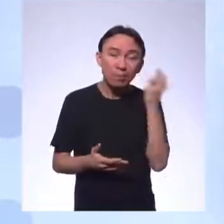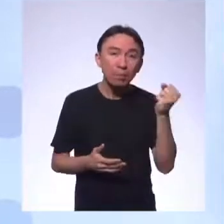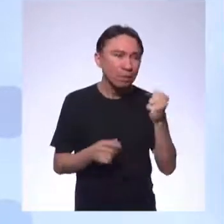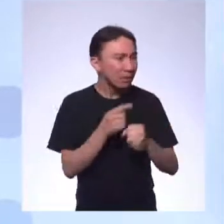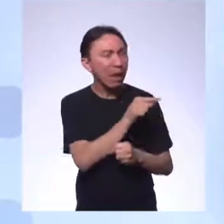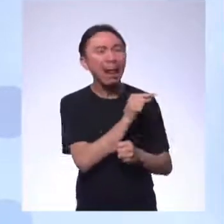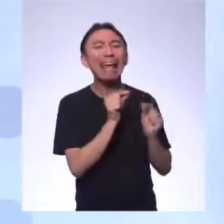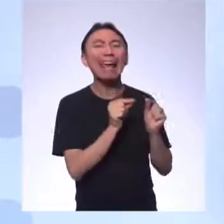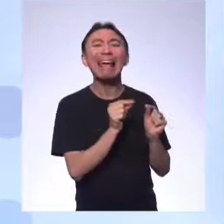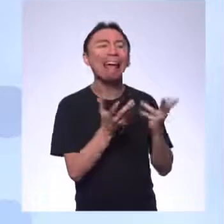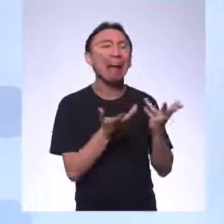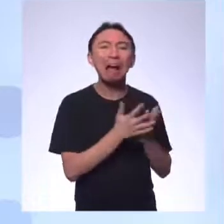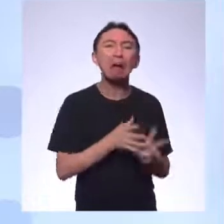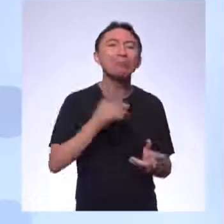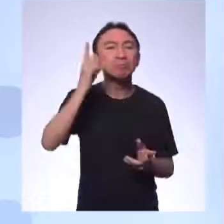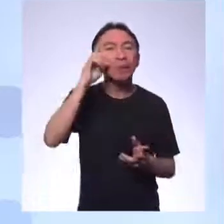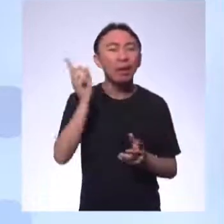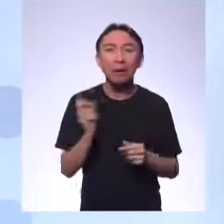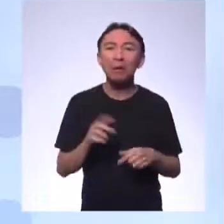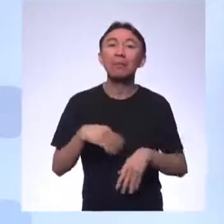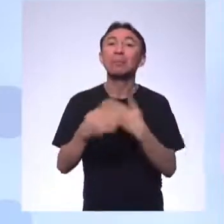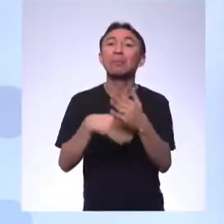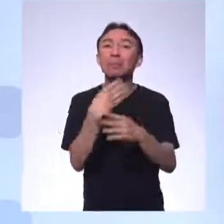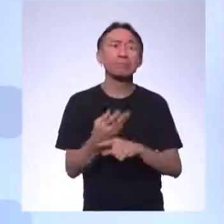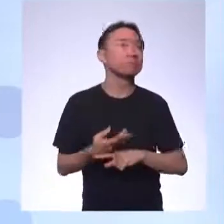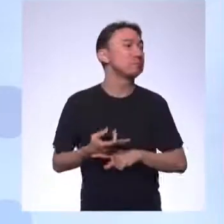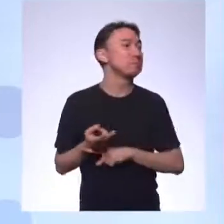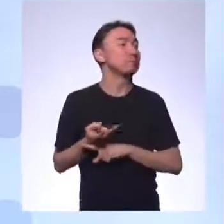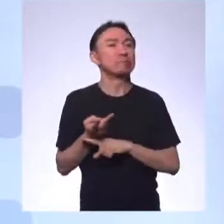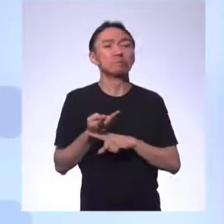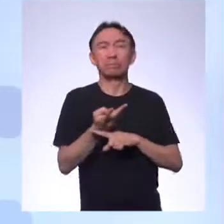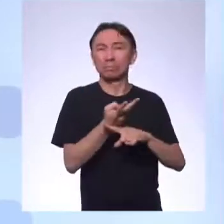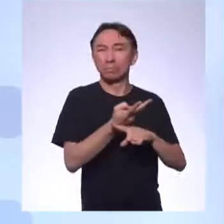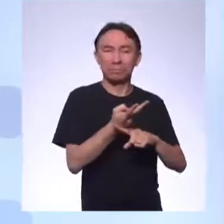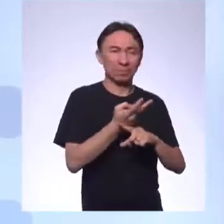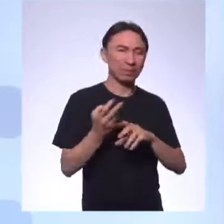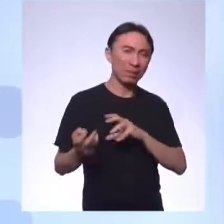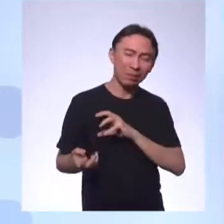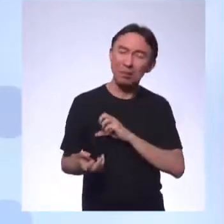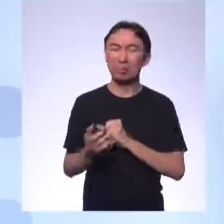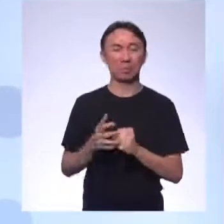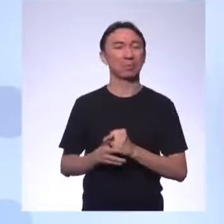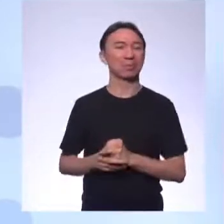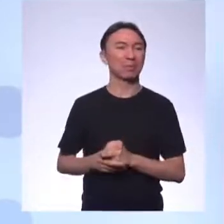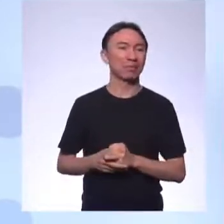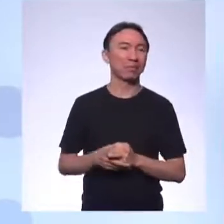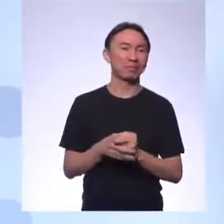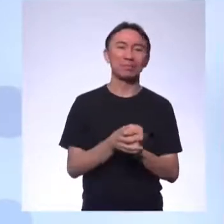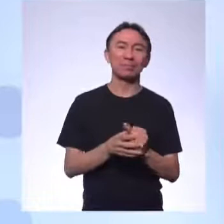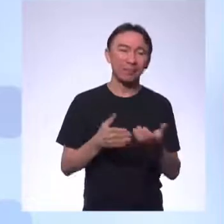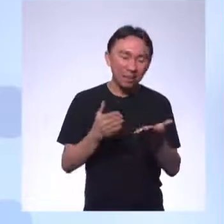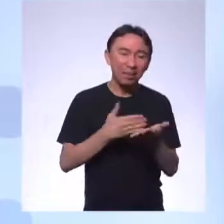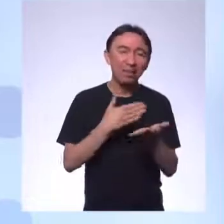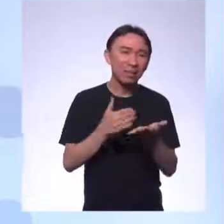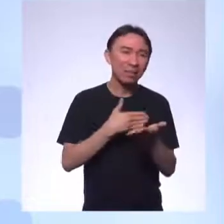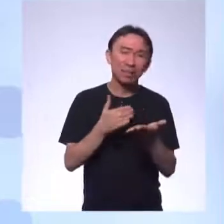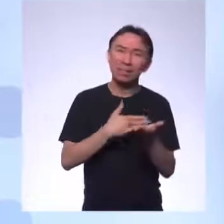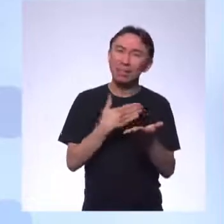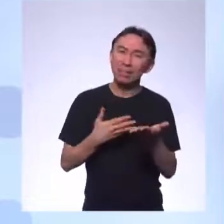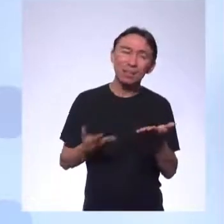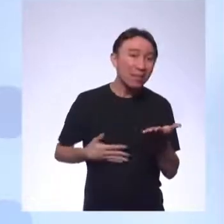quem ela era. E aí depois ele vai atrás desse amor. E o livro, vou falar aqui, claro, gente, ele termina com um final